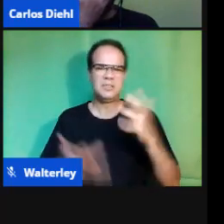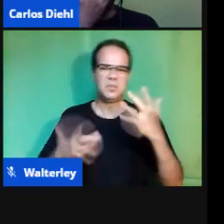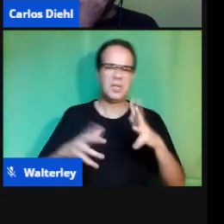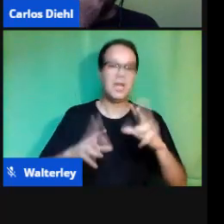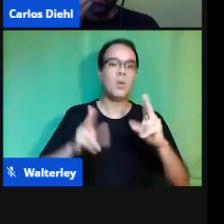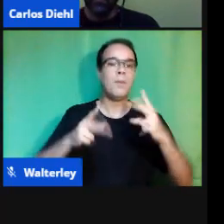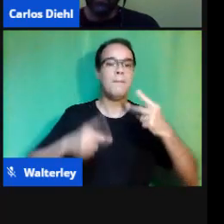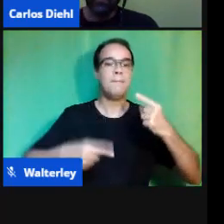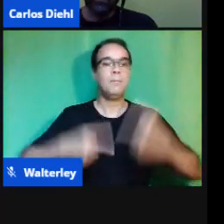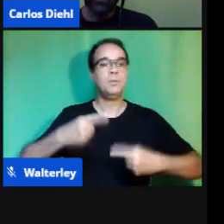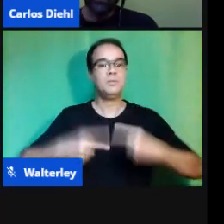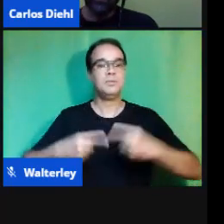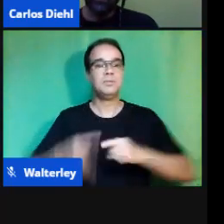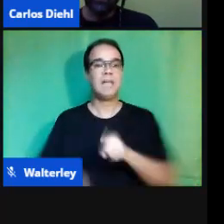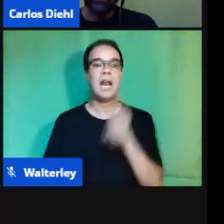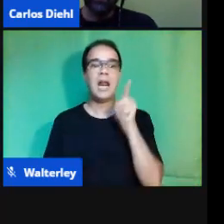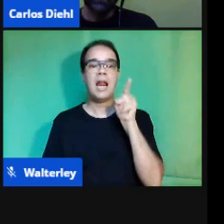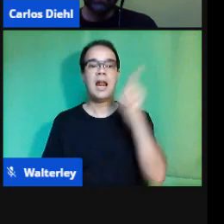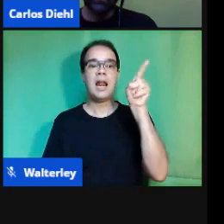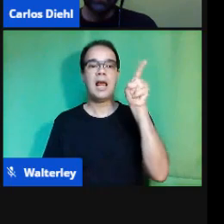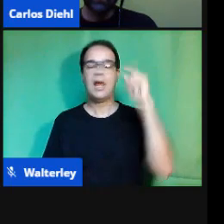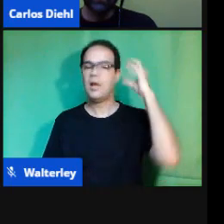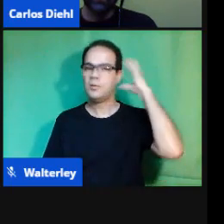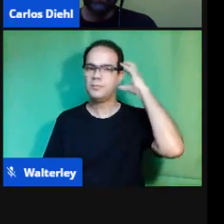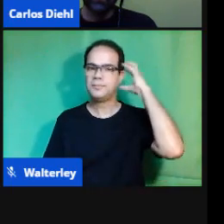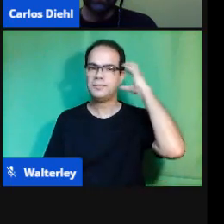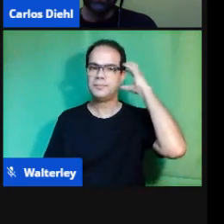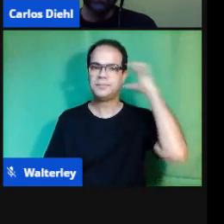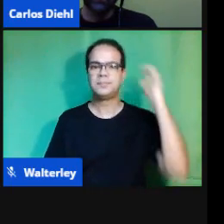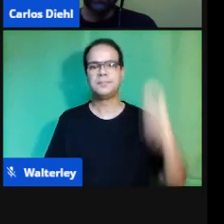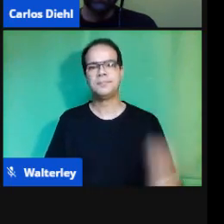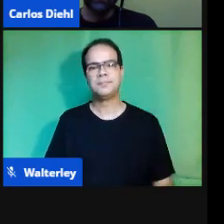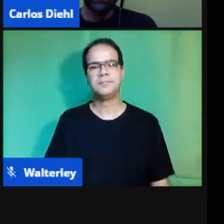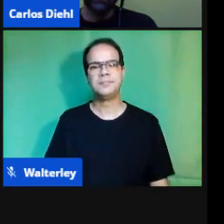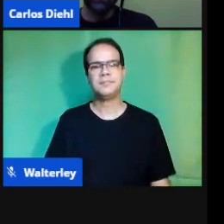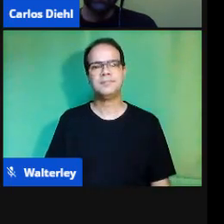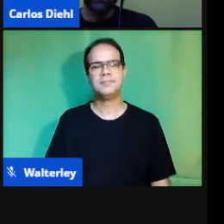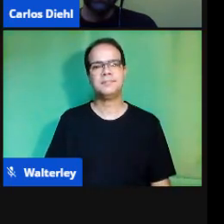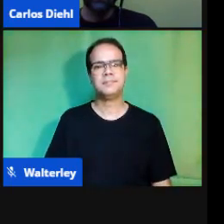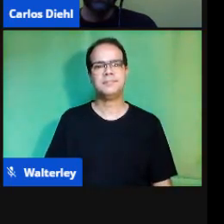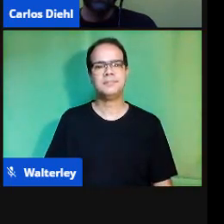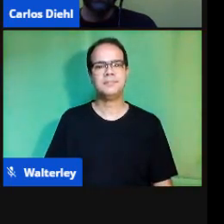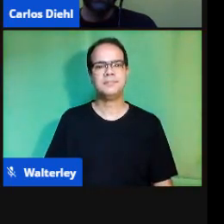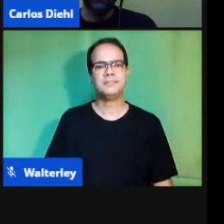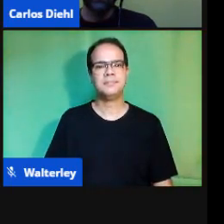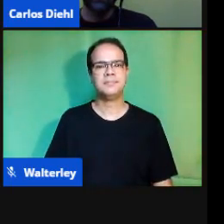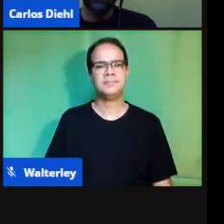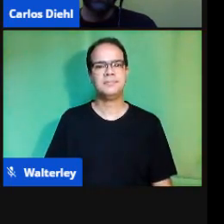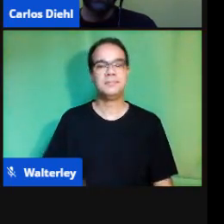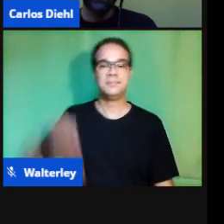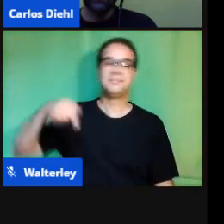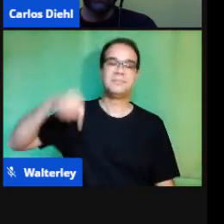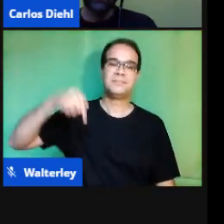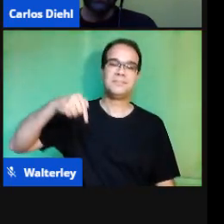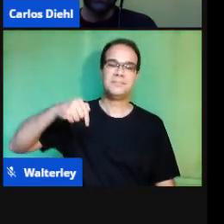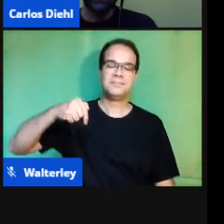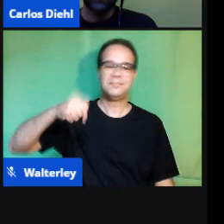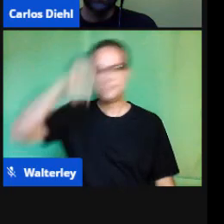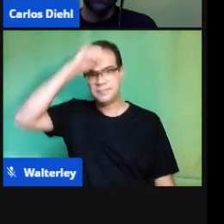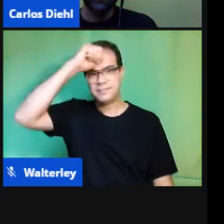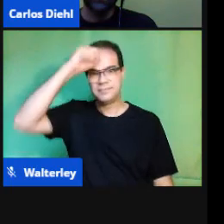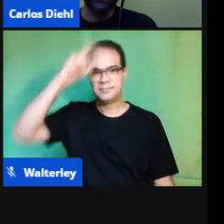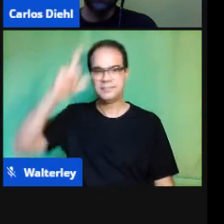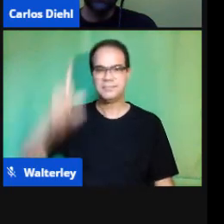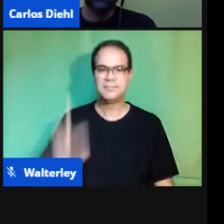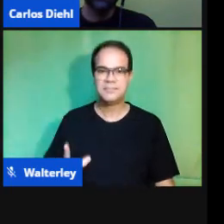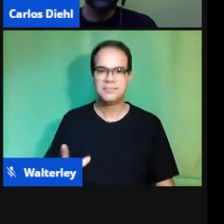de Cuiabá. No Mato Grosso do Sul, acho que o que funcionou muito foi o componente mesmo ideológico,